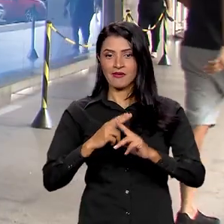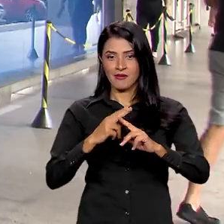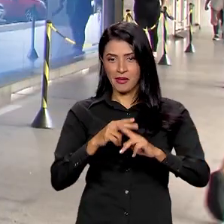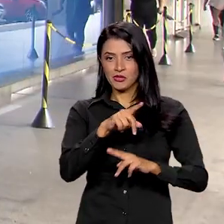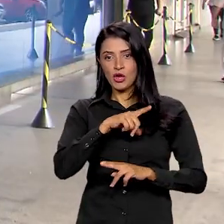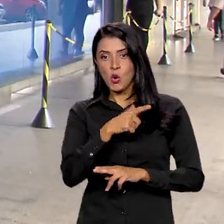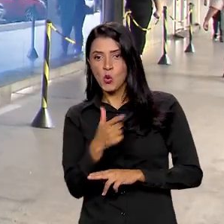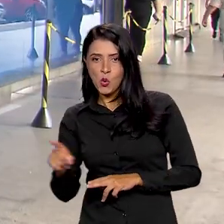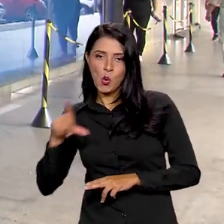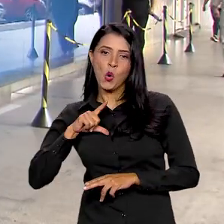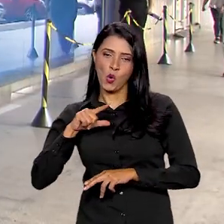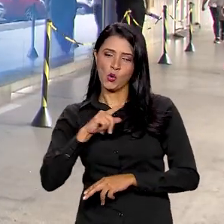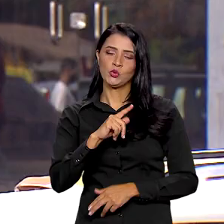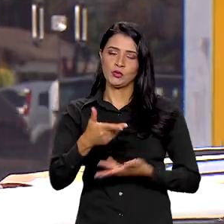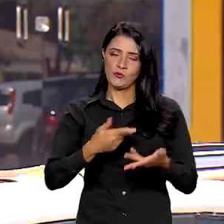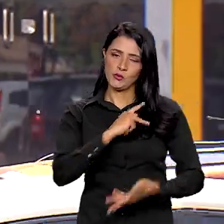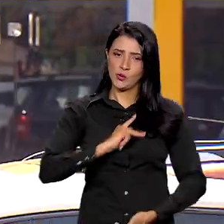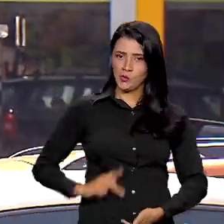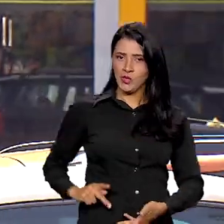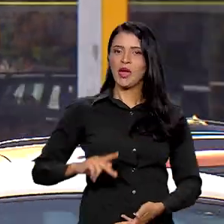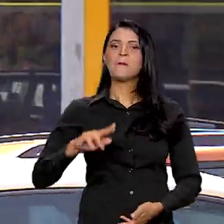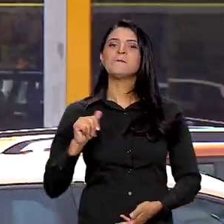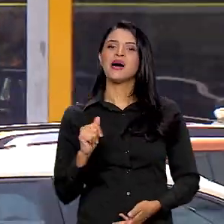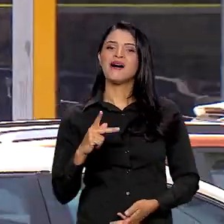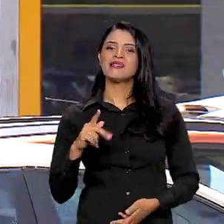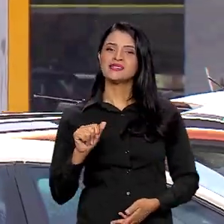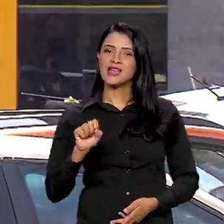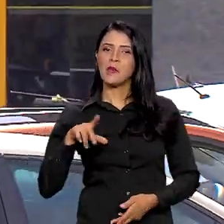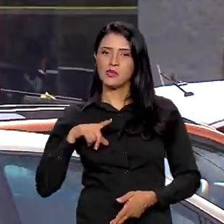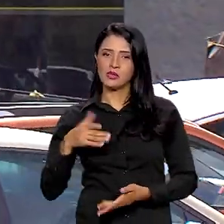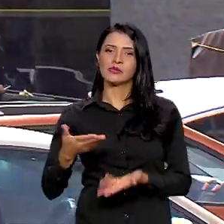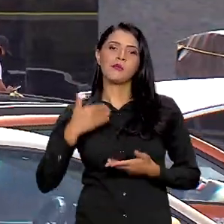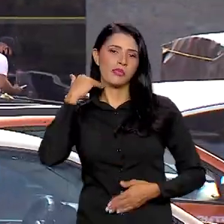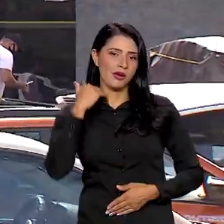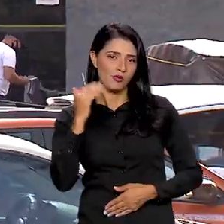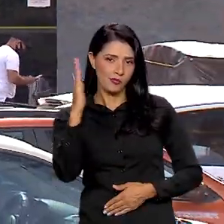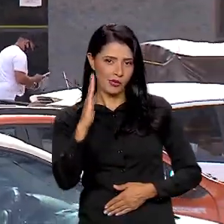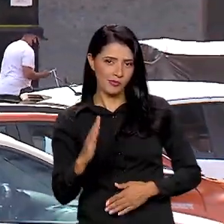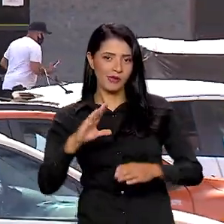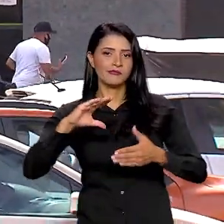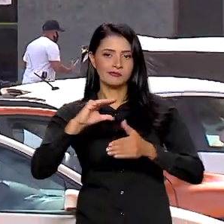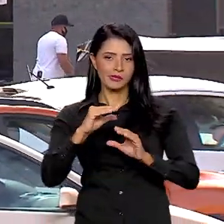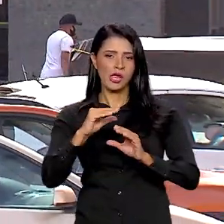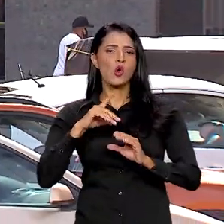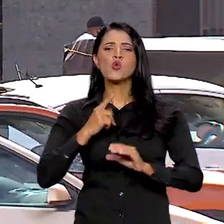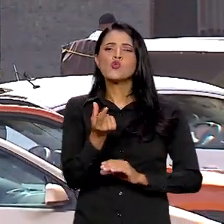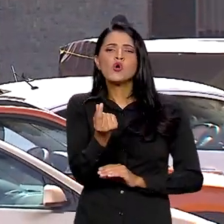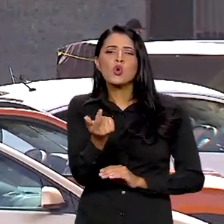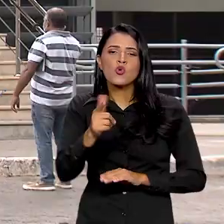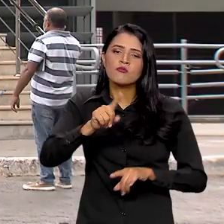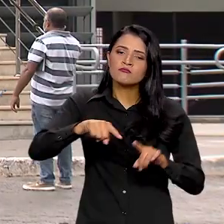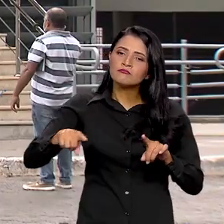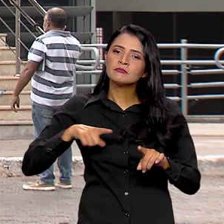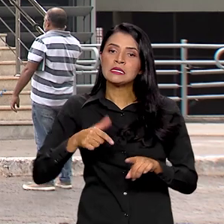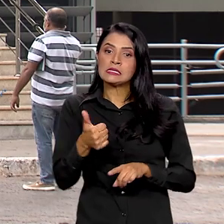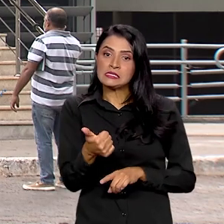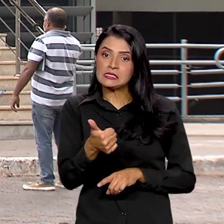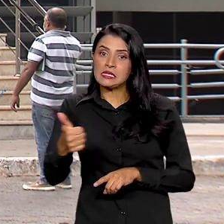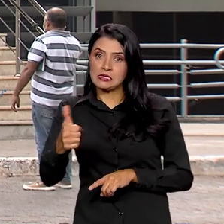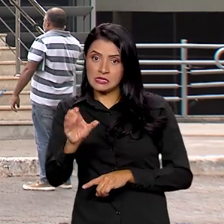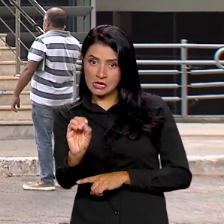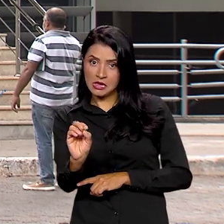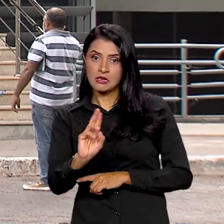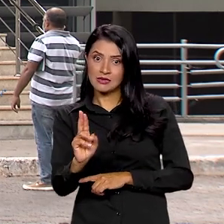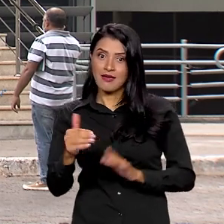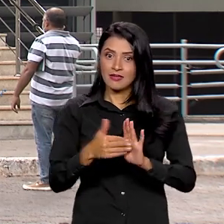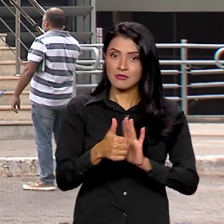recebem pela Caixa. Já os servidores públicos com PASEP recebem pelo Banco do Brasil. O valor do abono salarial varia de